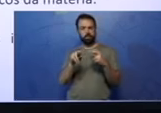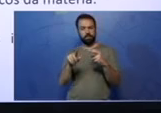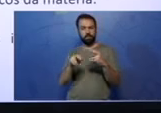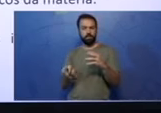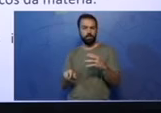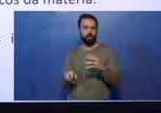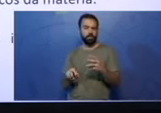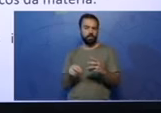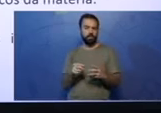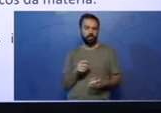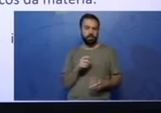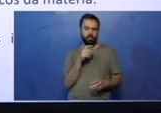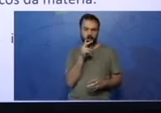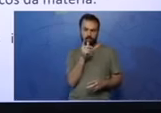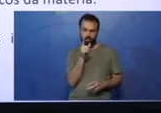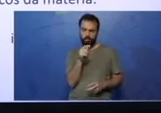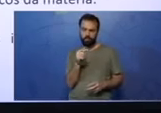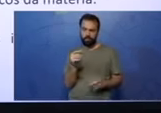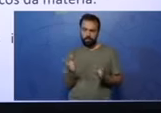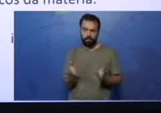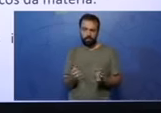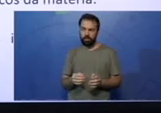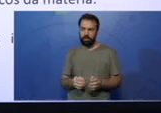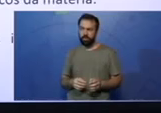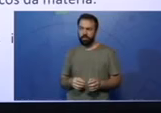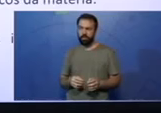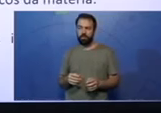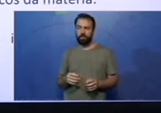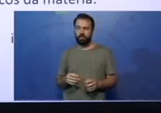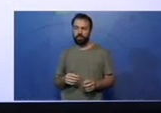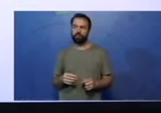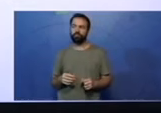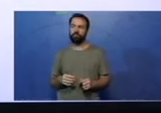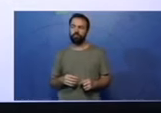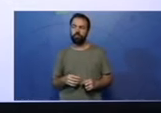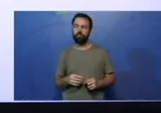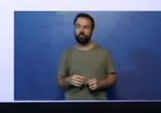pequenas, iremos utilizar o método científico.